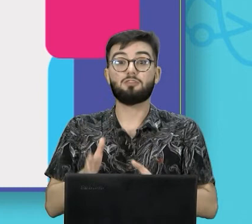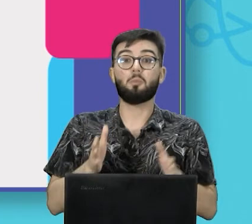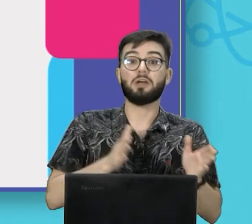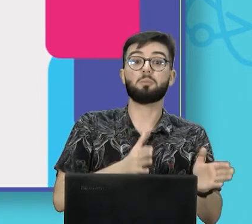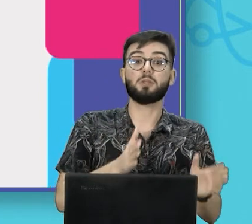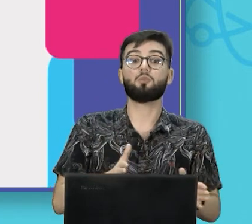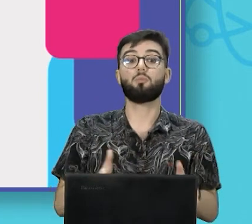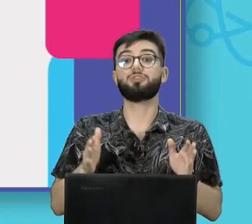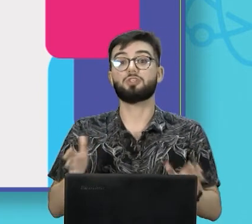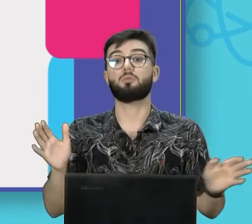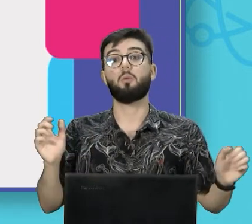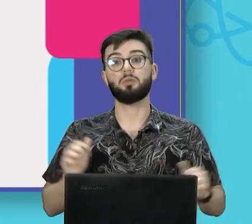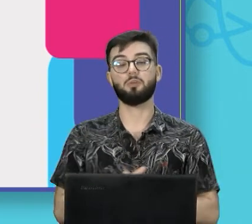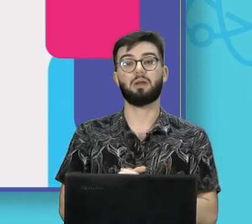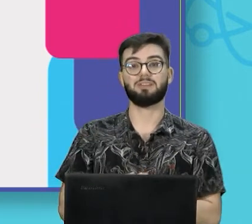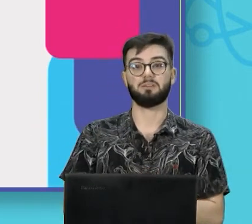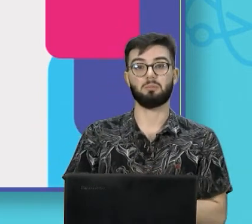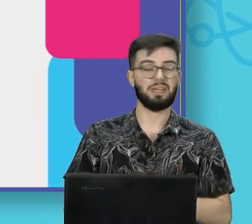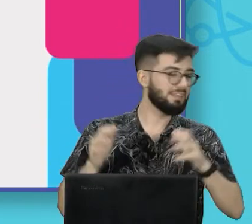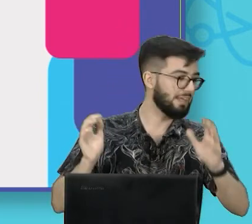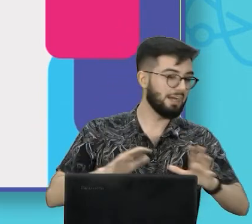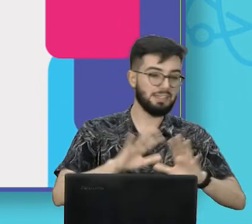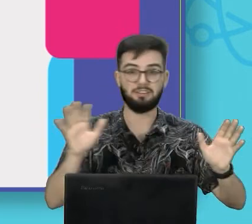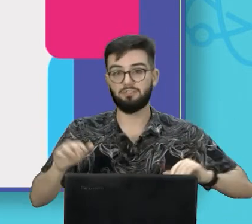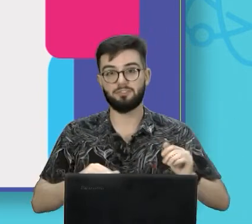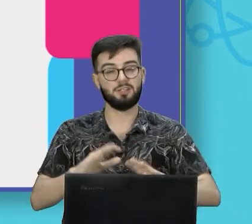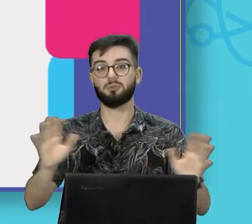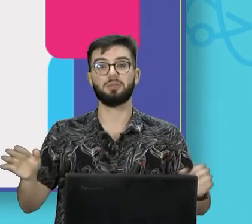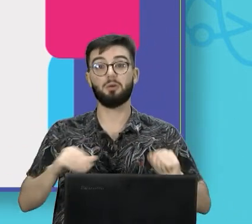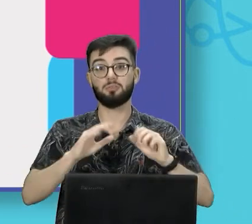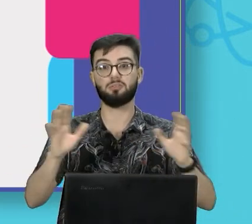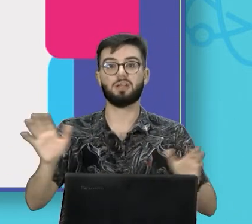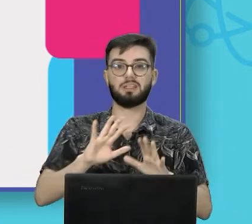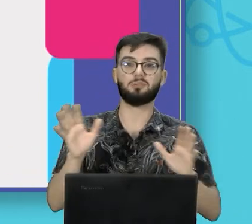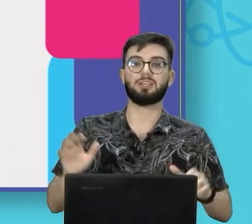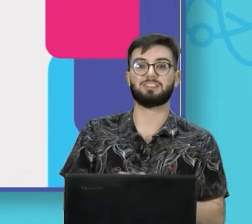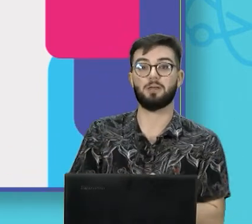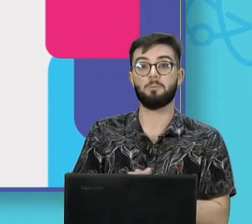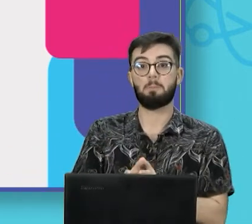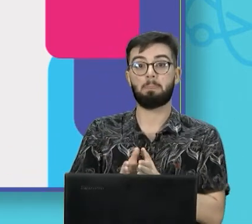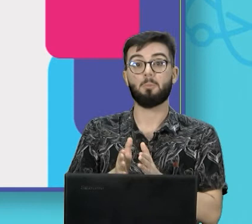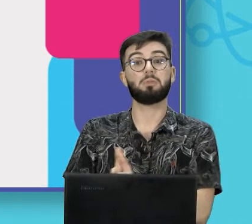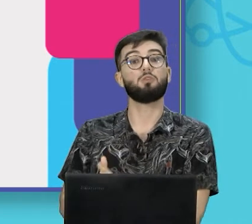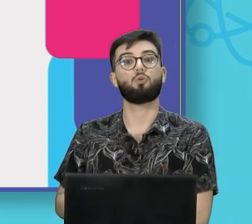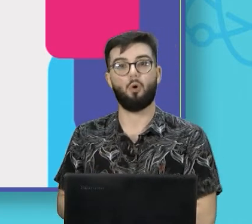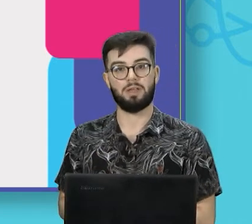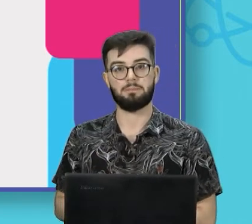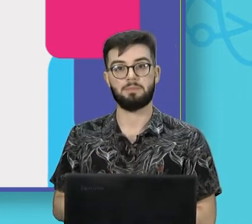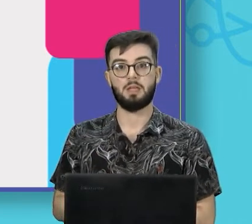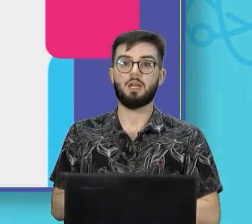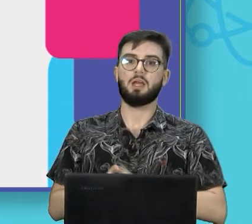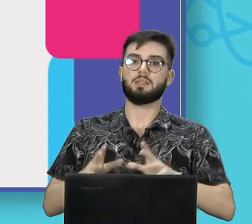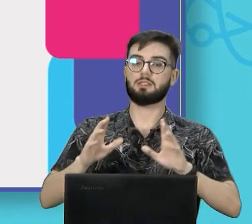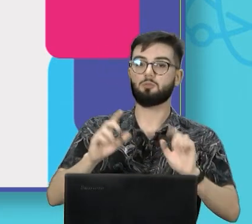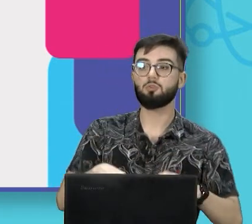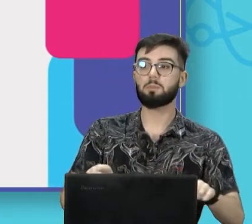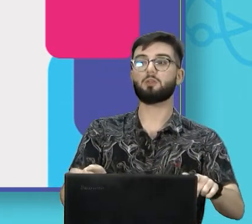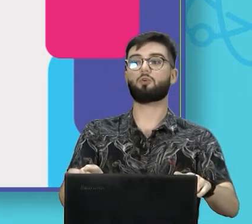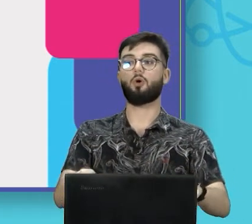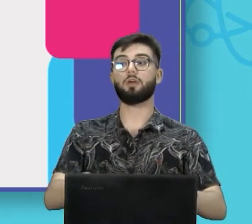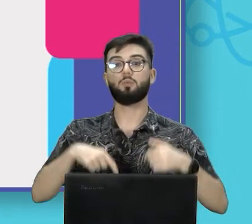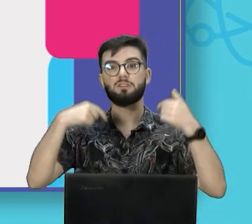é descoberto um plano comunista tomar o poder no Brasil é da Galera fica doida meu Deus que é que tá acontecendo Plano Cohen